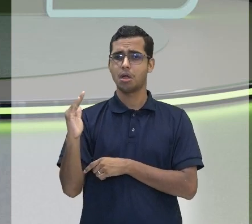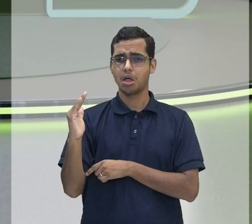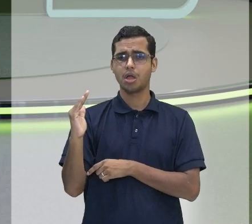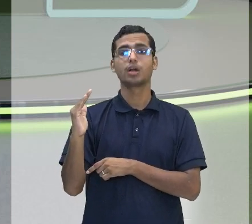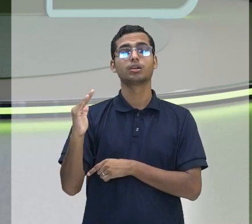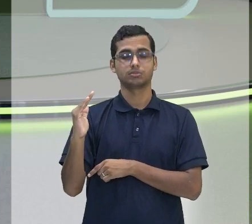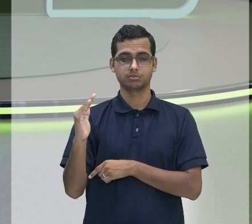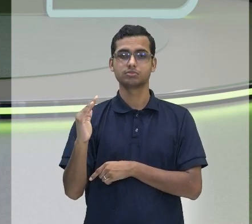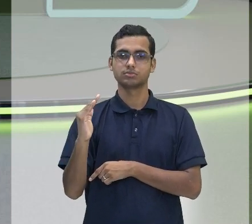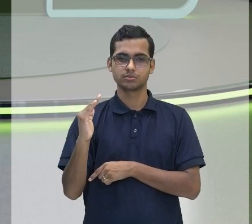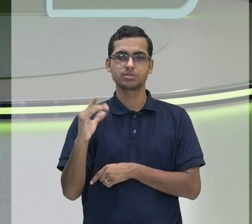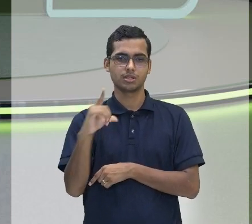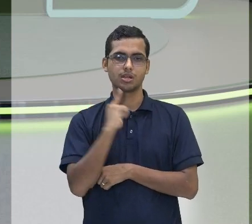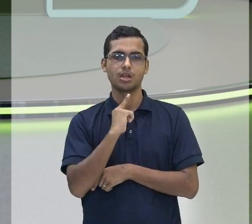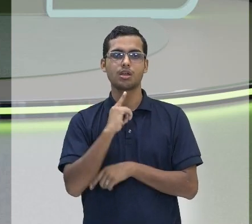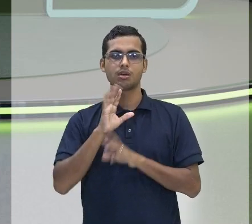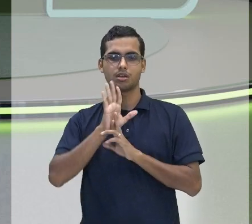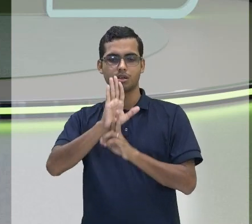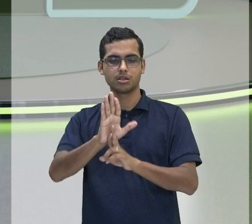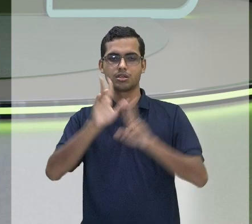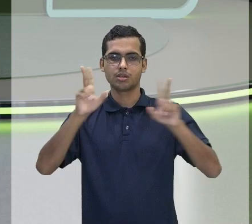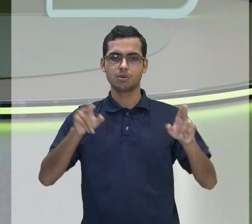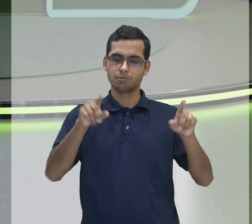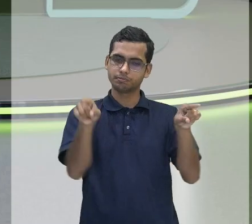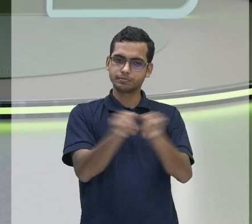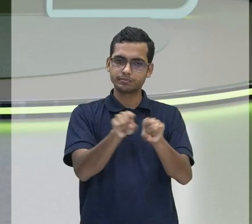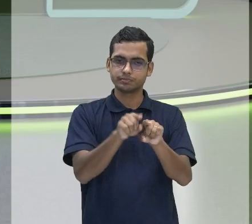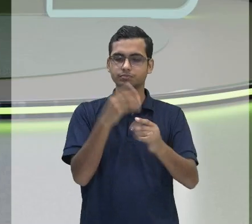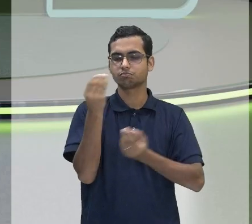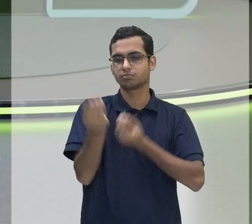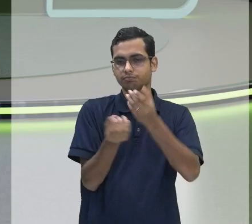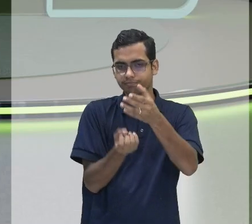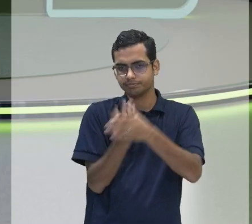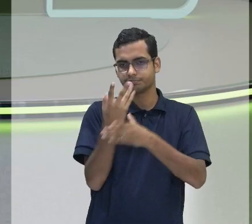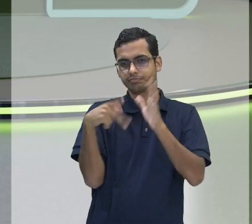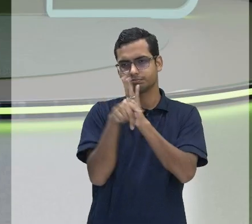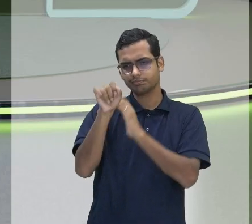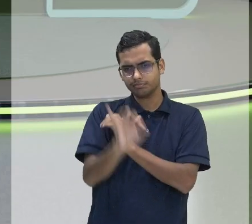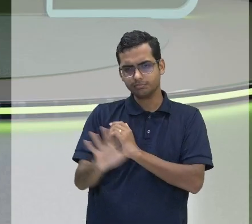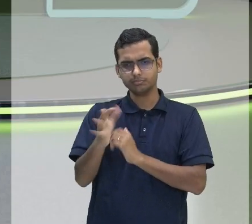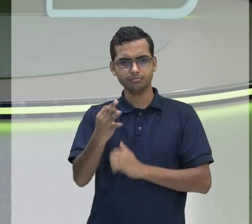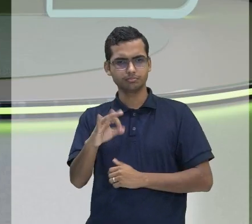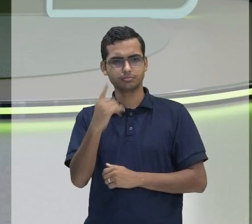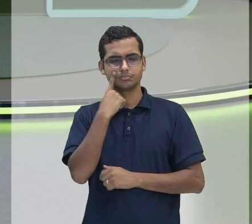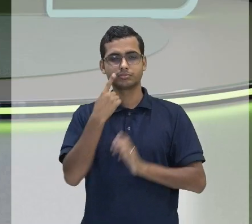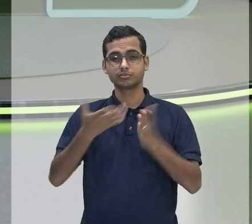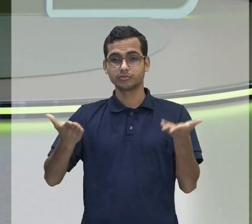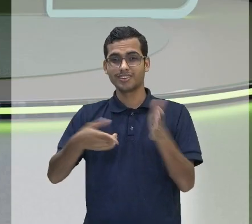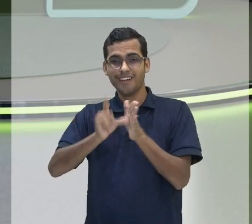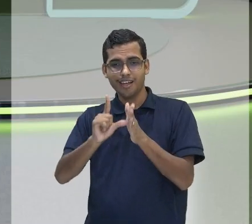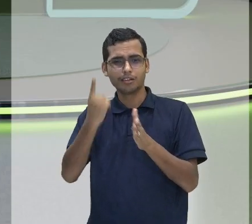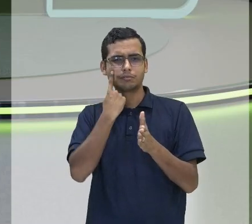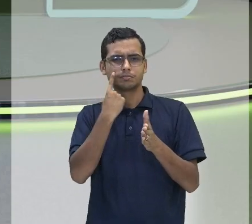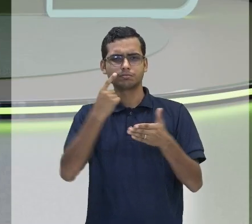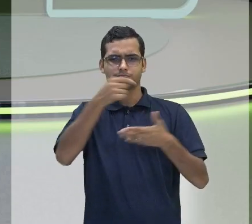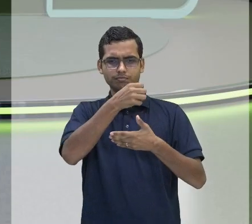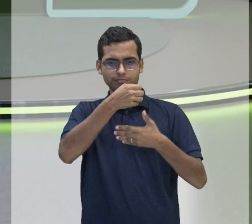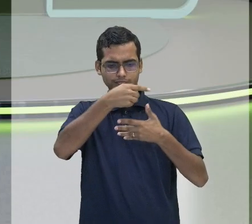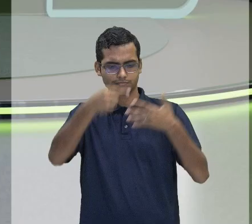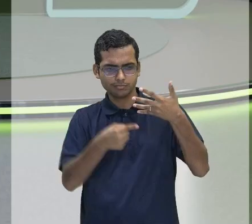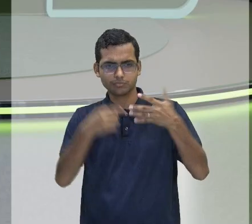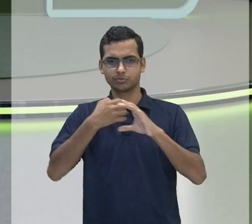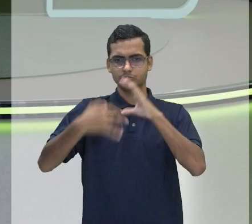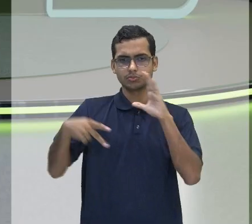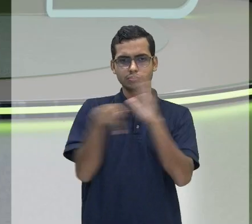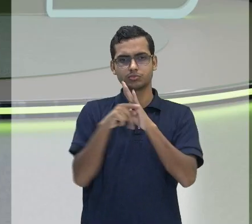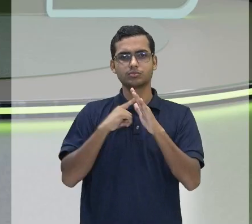aqui, nós vamos saber como se formam essas imagens. Mas antes, algumas observações ainda sobre as